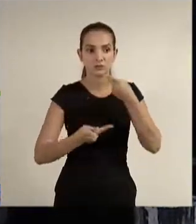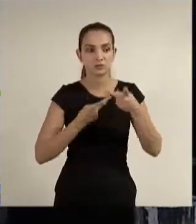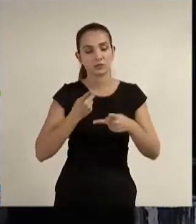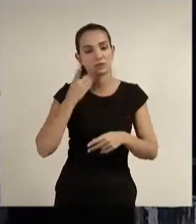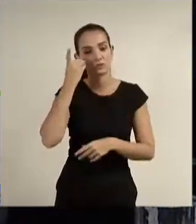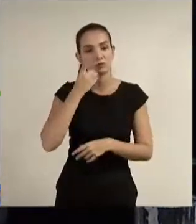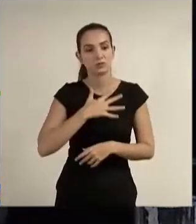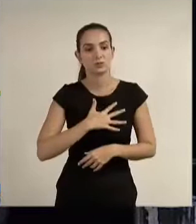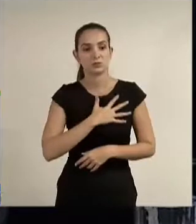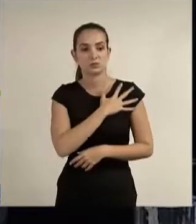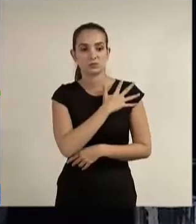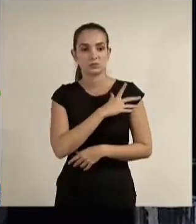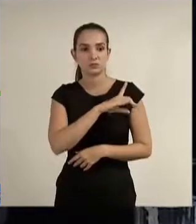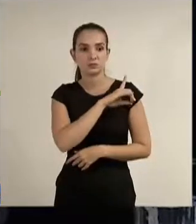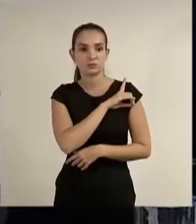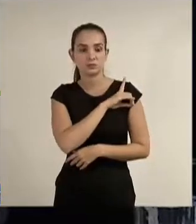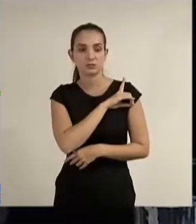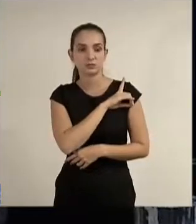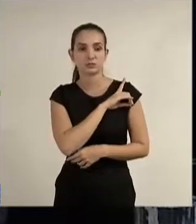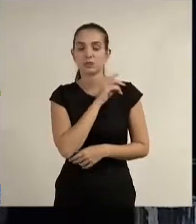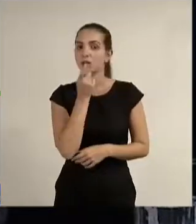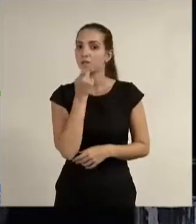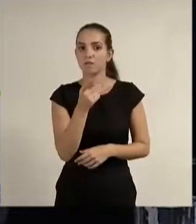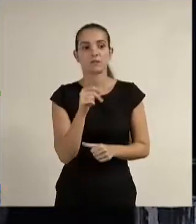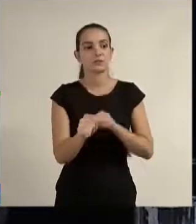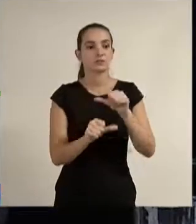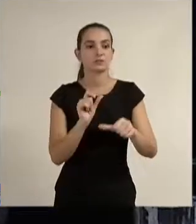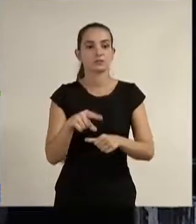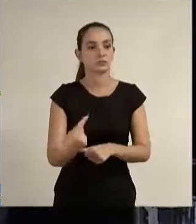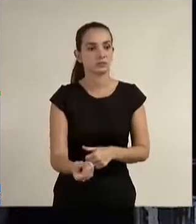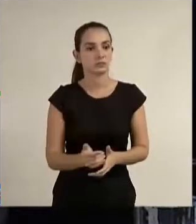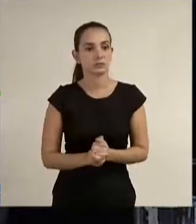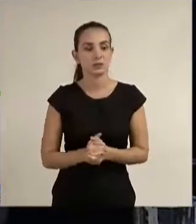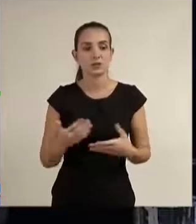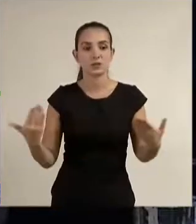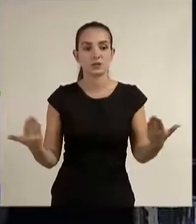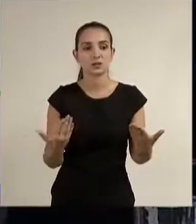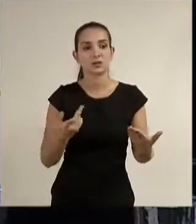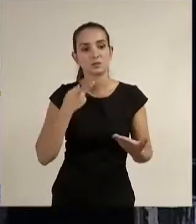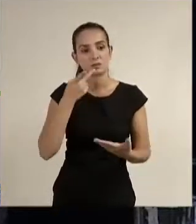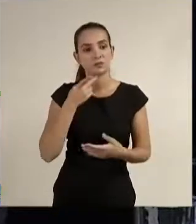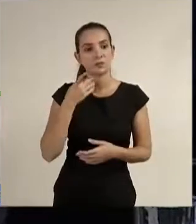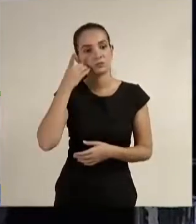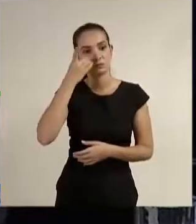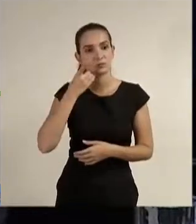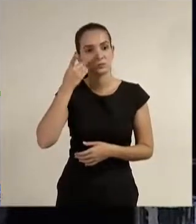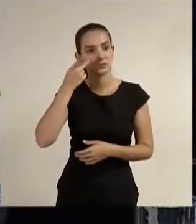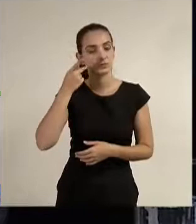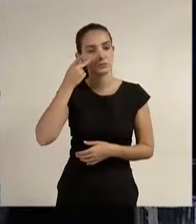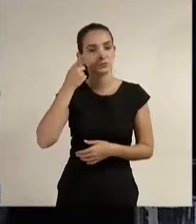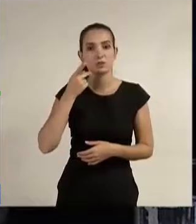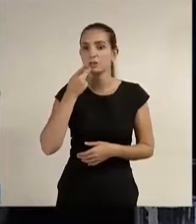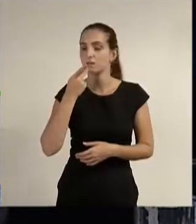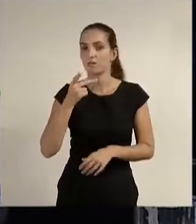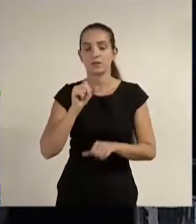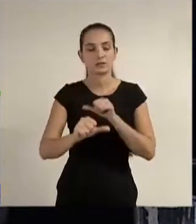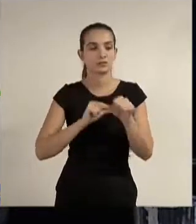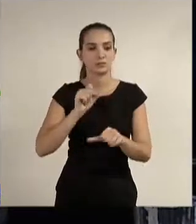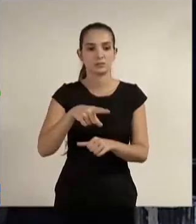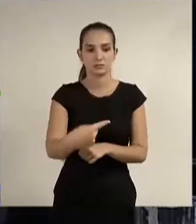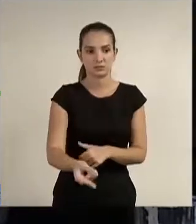deputado Coronel Davi. Transfere com a palavra o ilustre deputado Pedro Kemp.